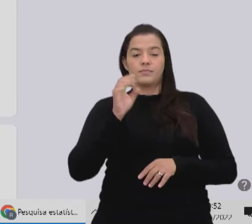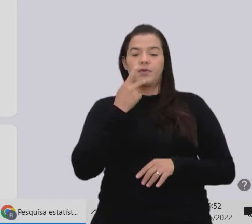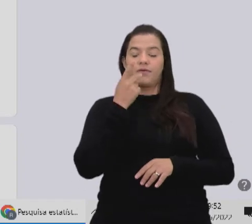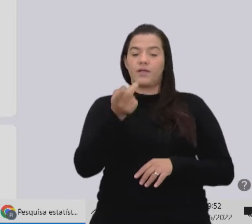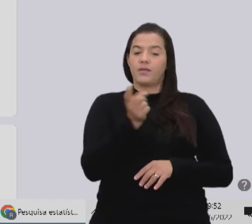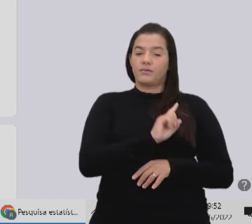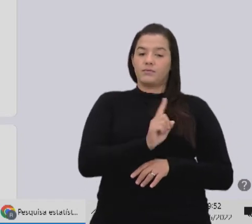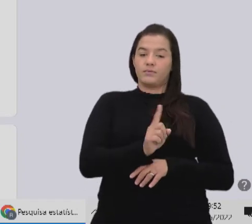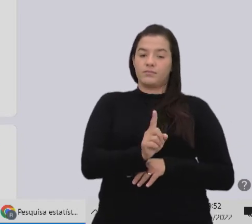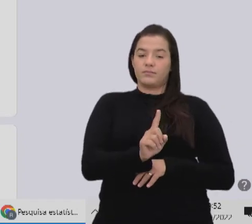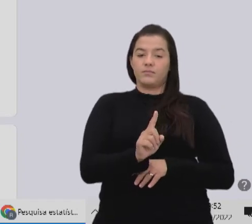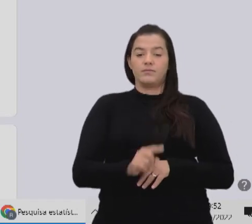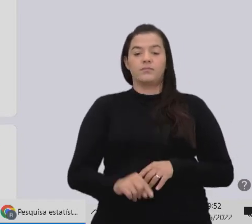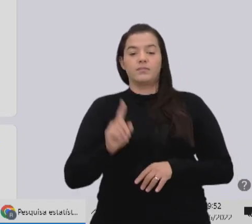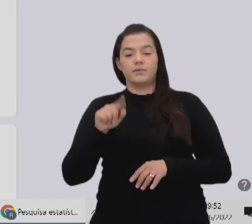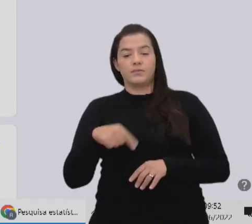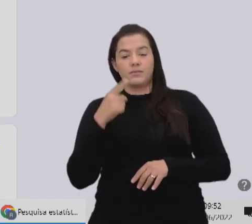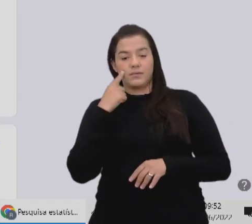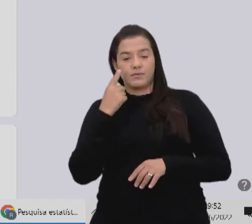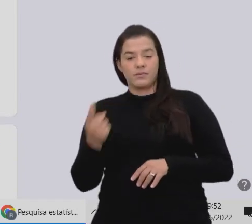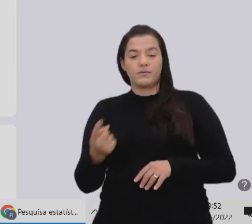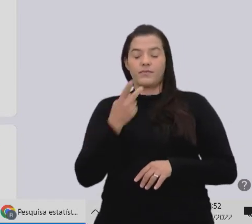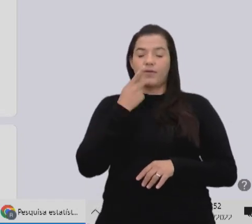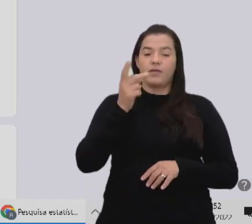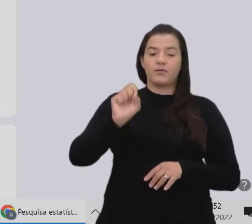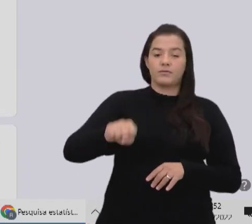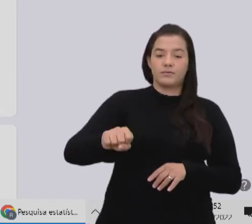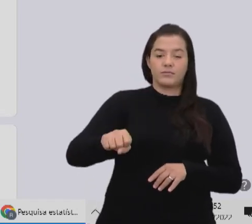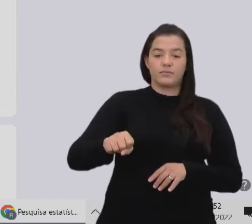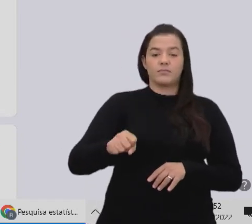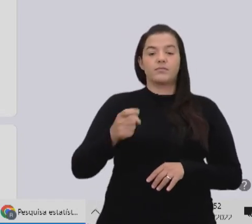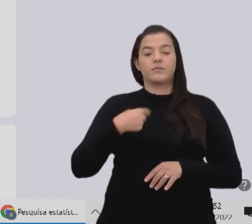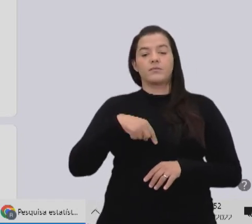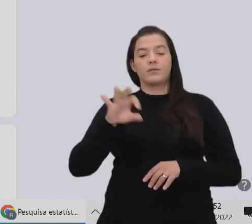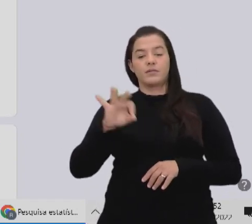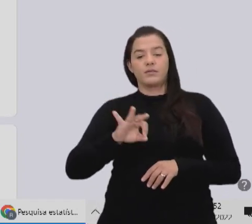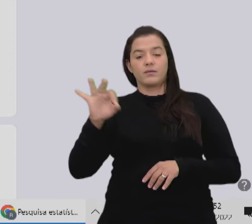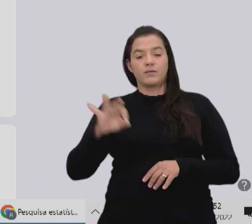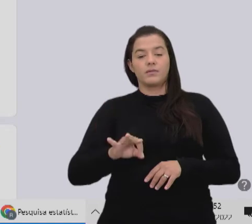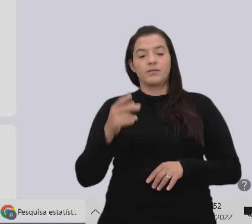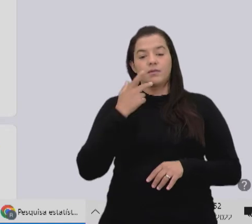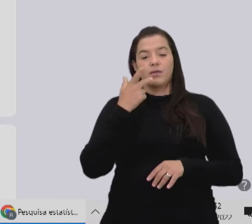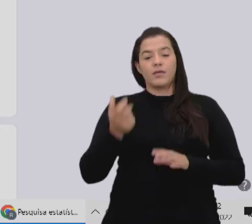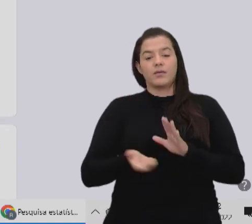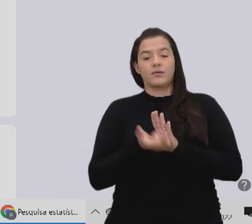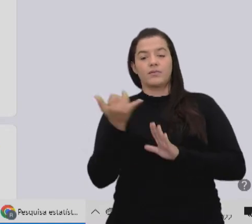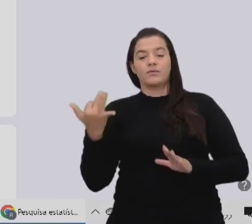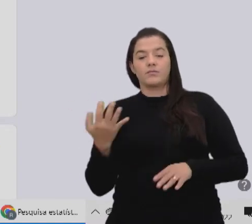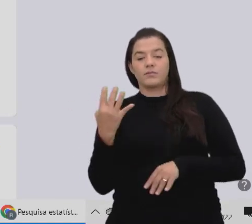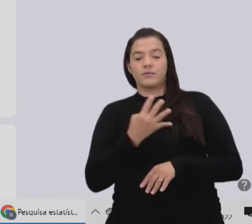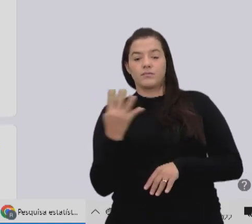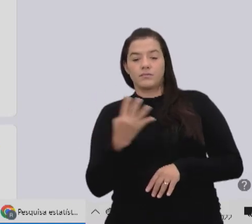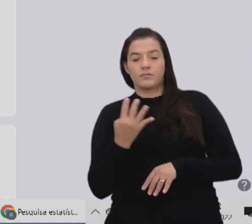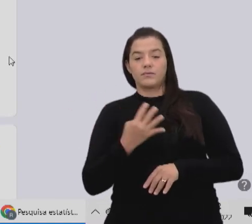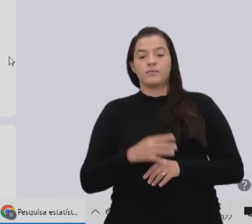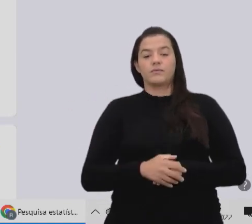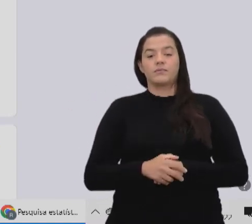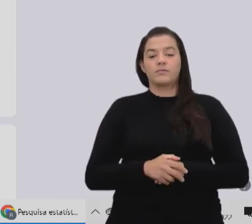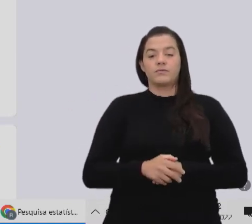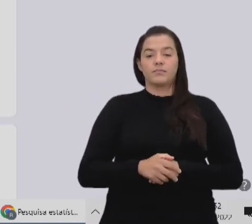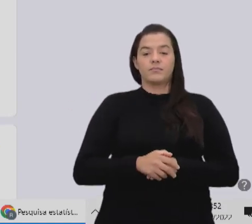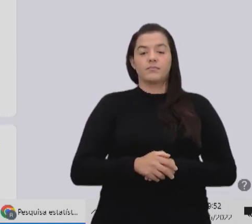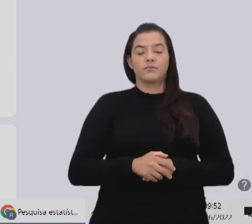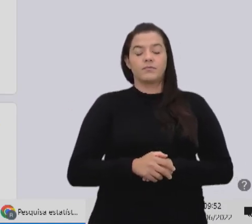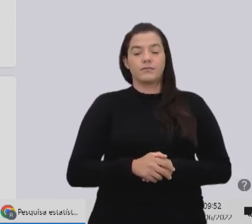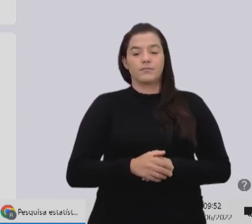não. Certo? Sim. E aqui embaixo, se eu falar do sim, além de ter a porcentagem 31,7, tem a quantidade, 44. Entendi. Ah, tá.